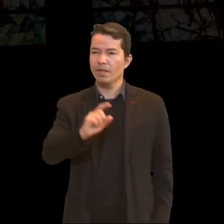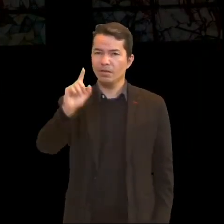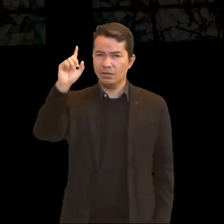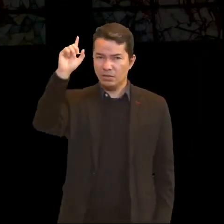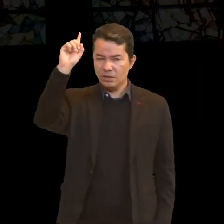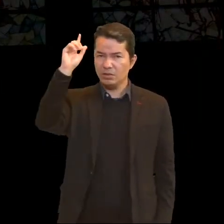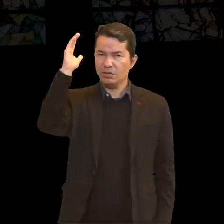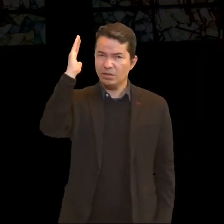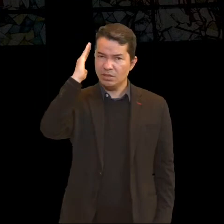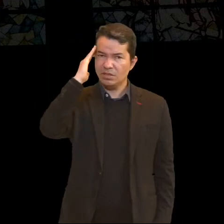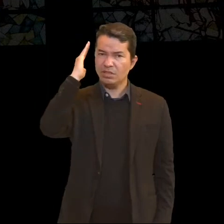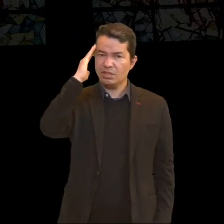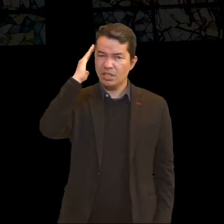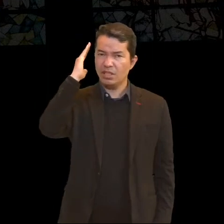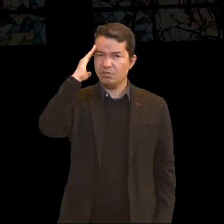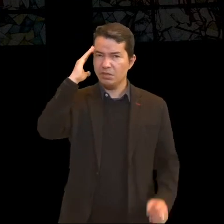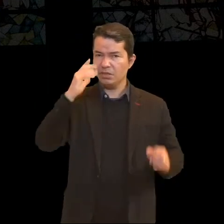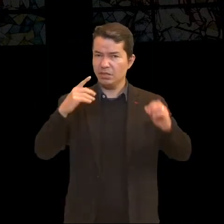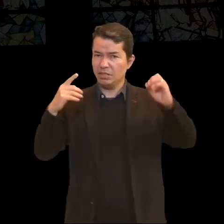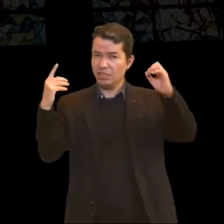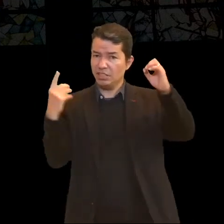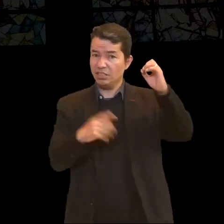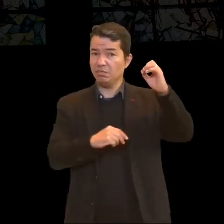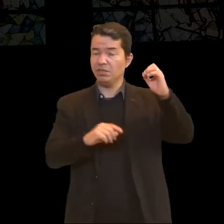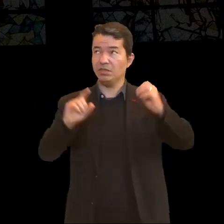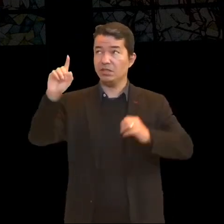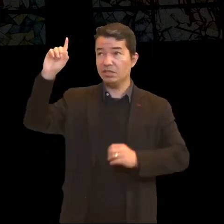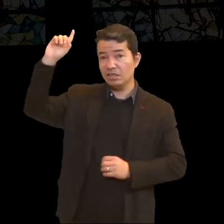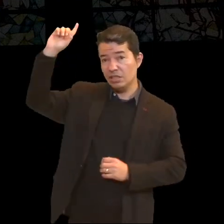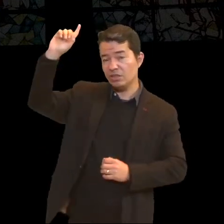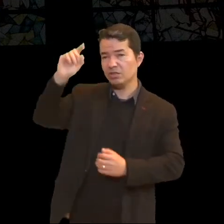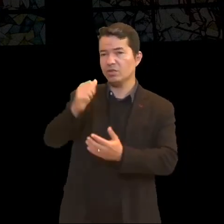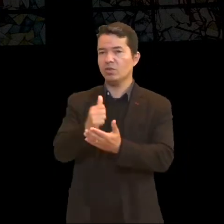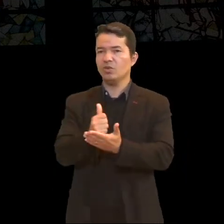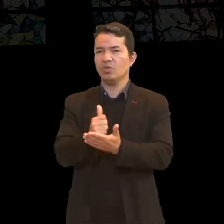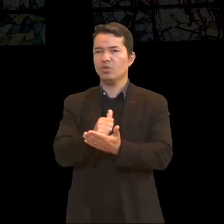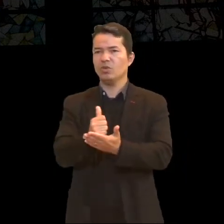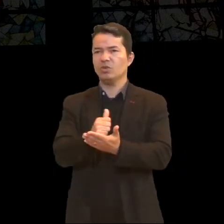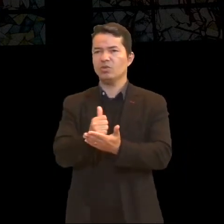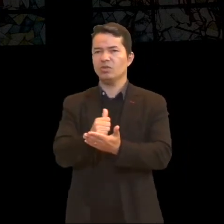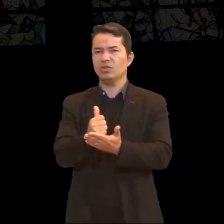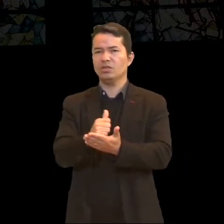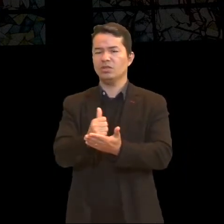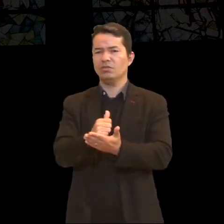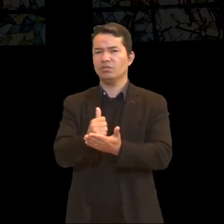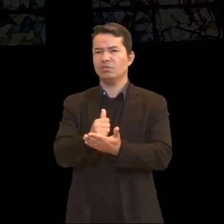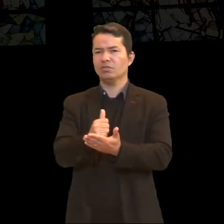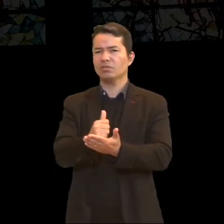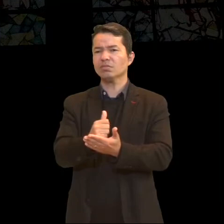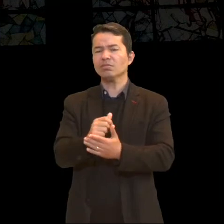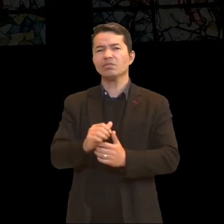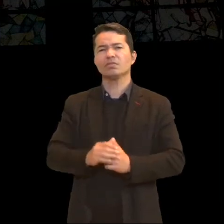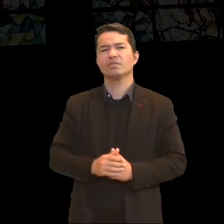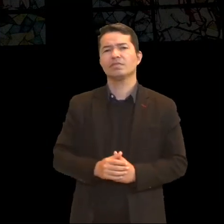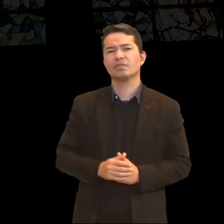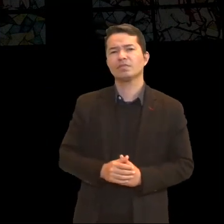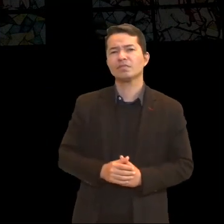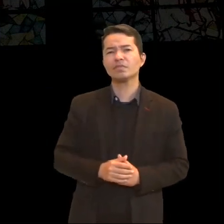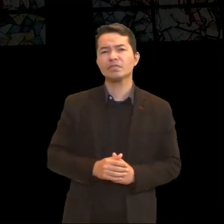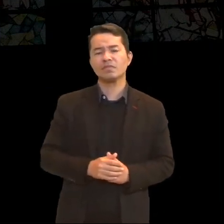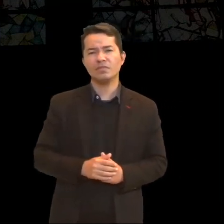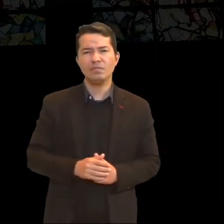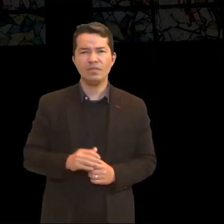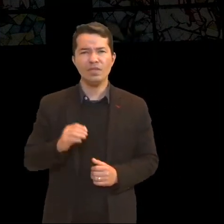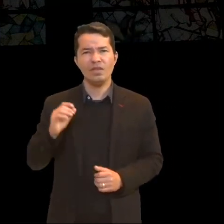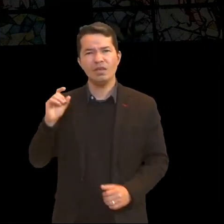Ele sabe que a disciplina dele é controlada. Davi, quando o Senhor disse, olha, eu preciso disciplinar você, você